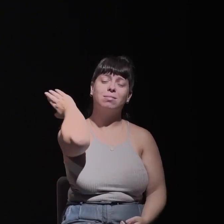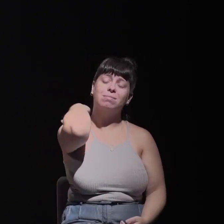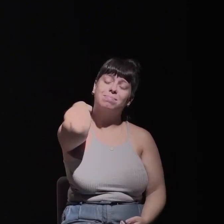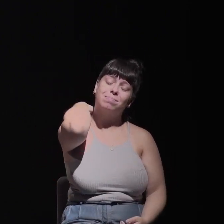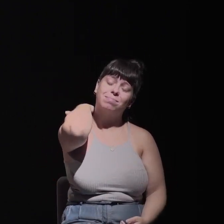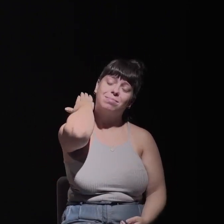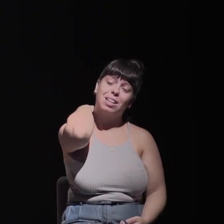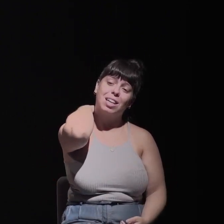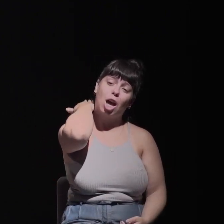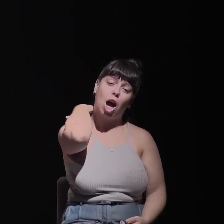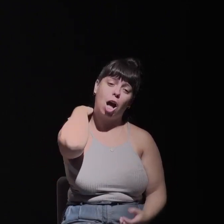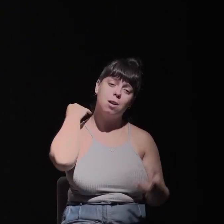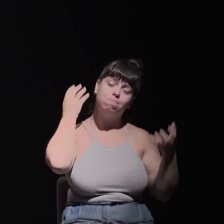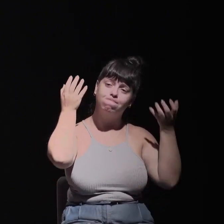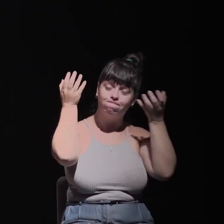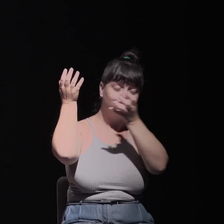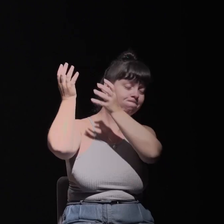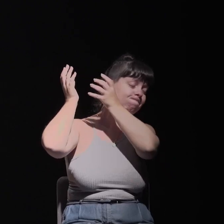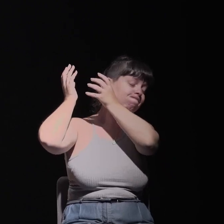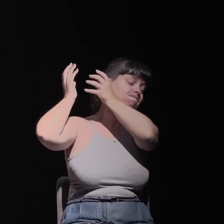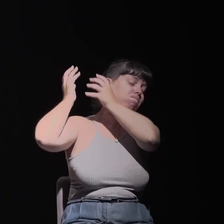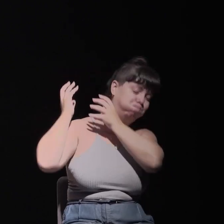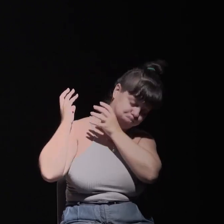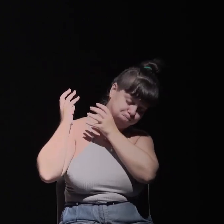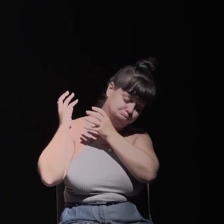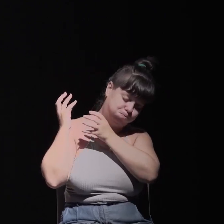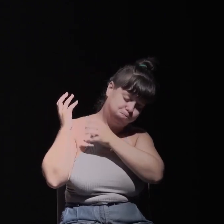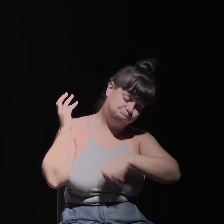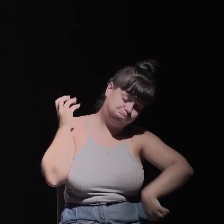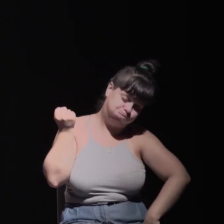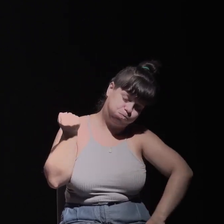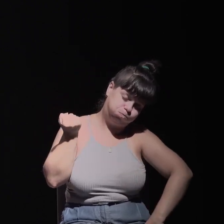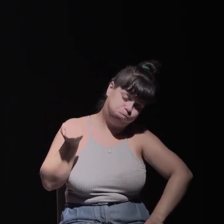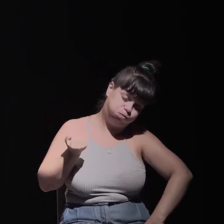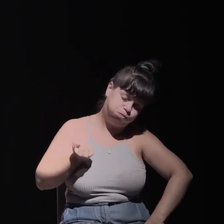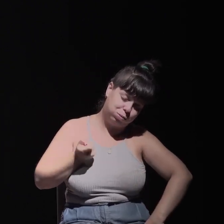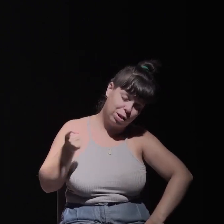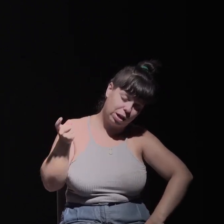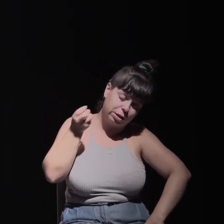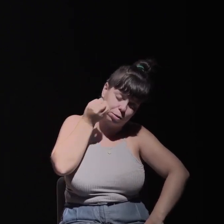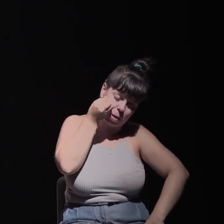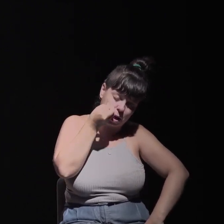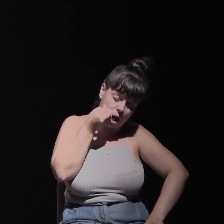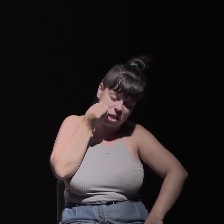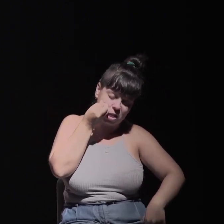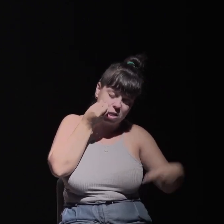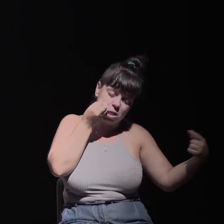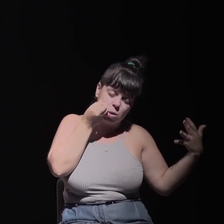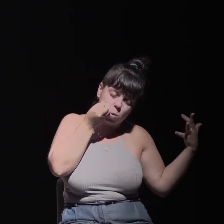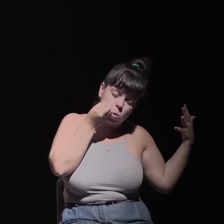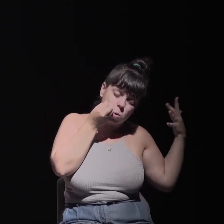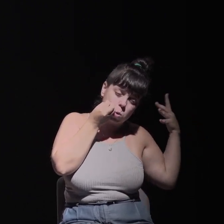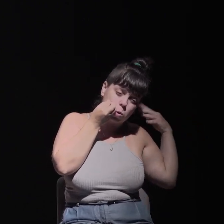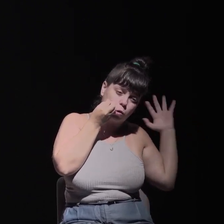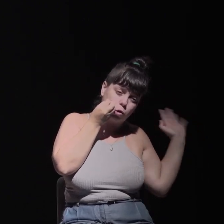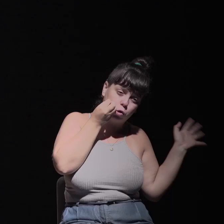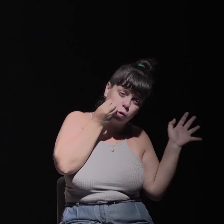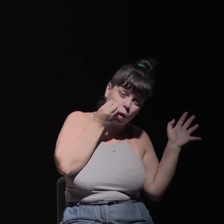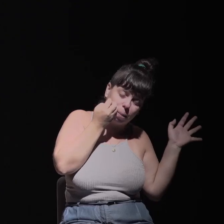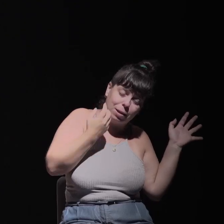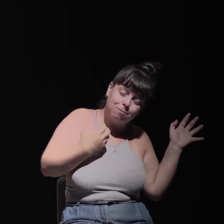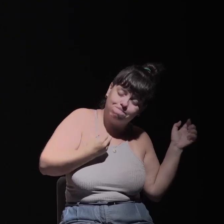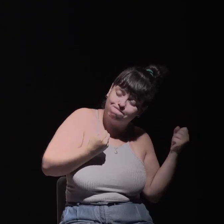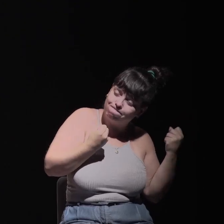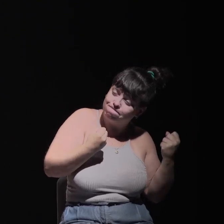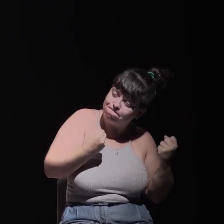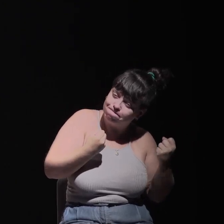no lombo da gente, a gente não consegue andar, né? Ai, mas e aquela experiência? Ai, mas e tudo aquilo que aconteceu? Ai, mas já foi